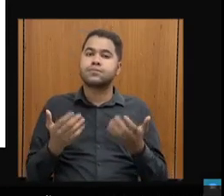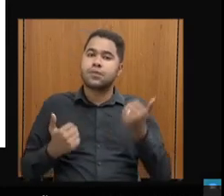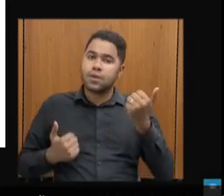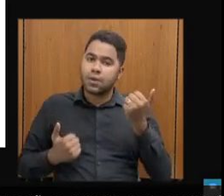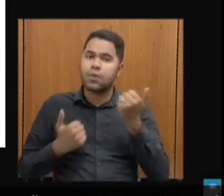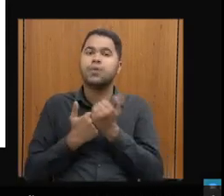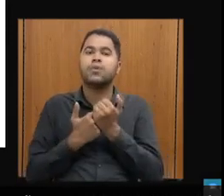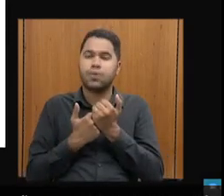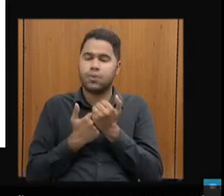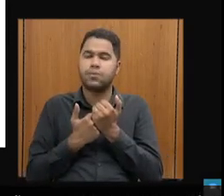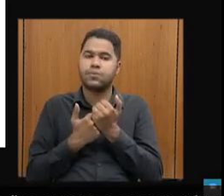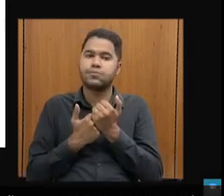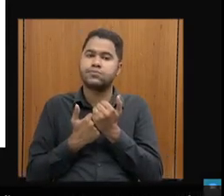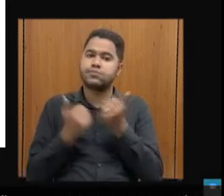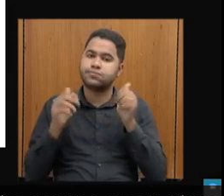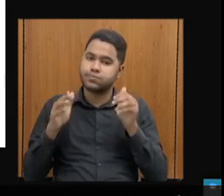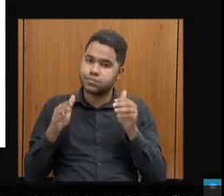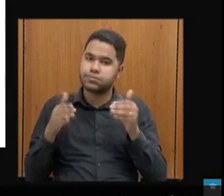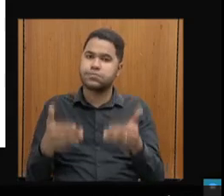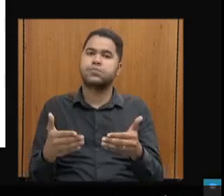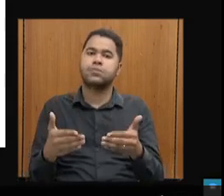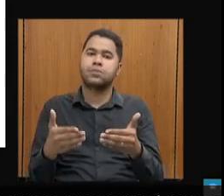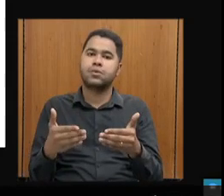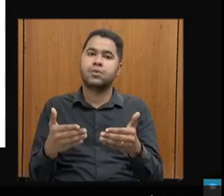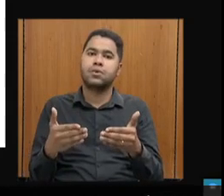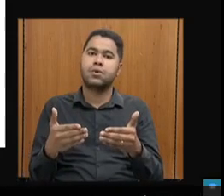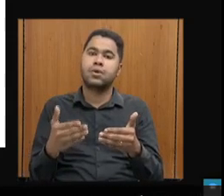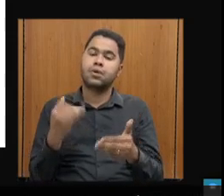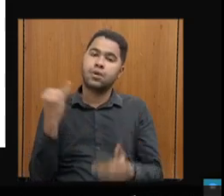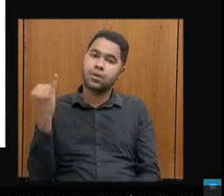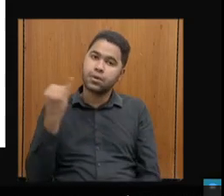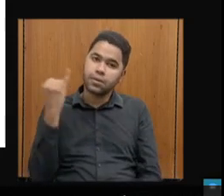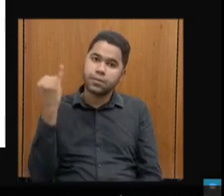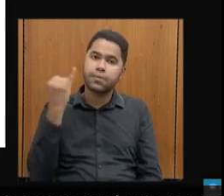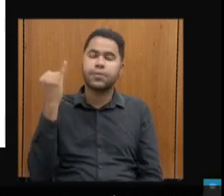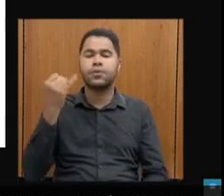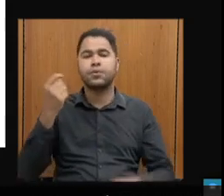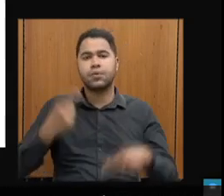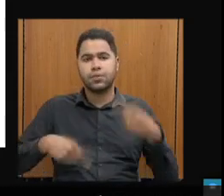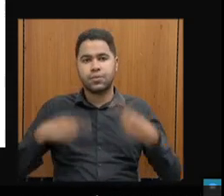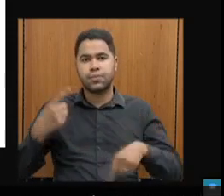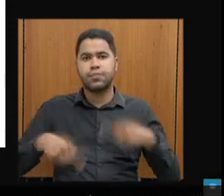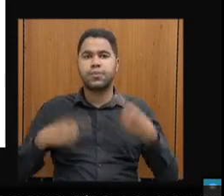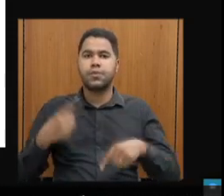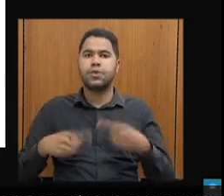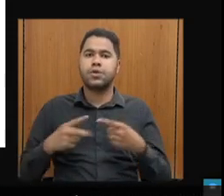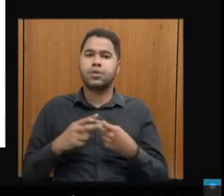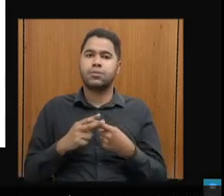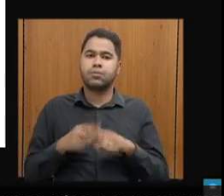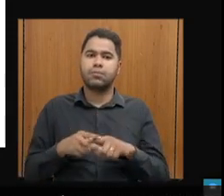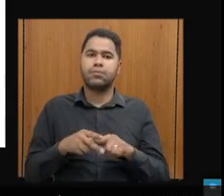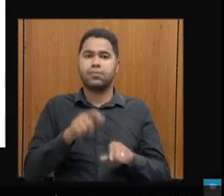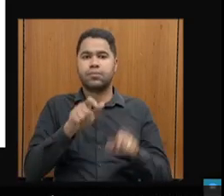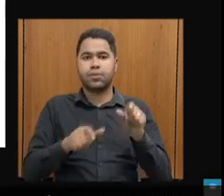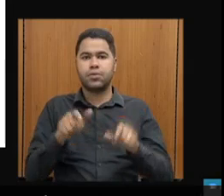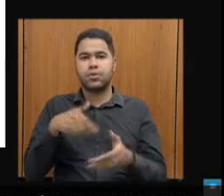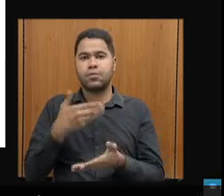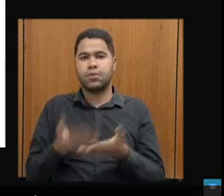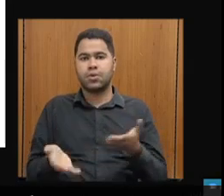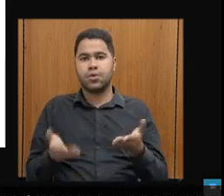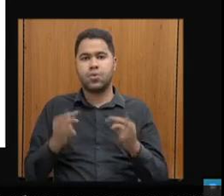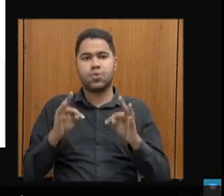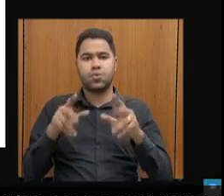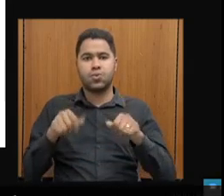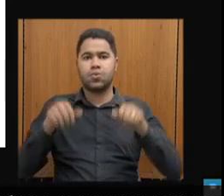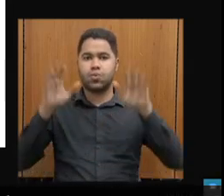esses recursos que estão destinados a essa importante política de reparação daqueles que perderam tudo nas ruas